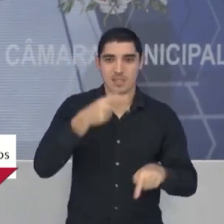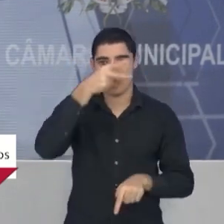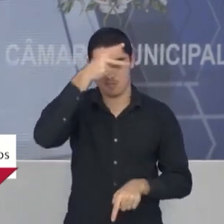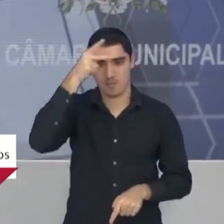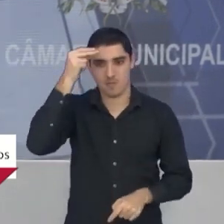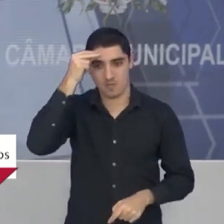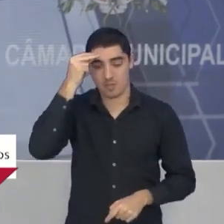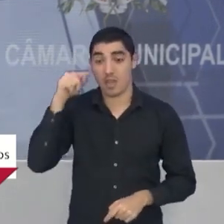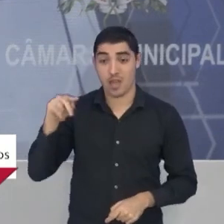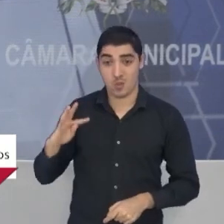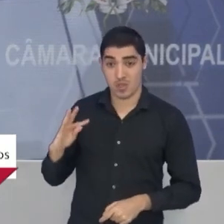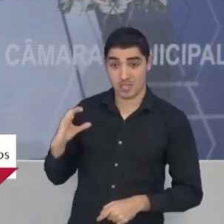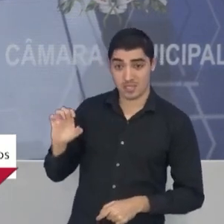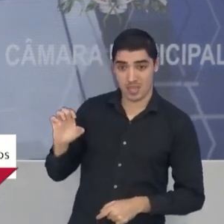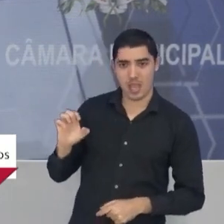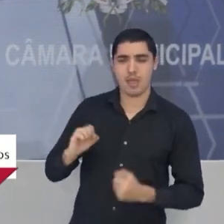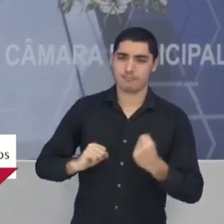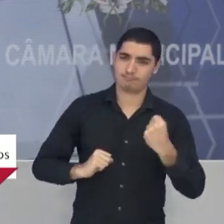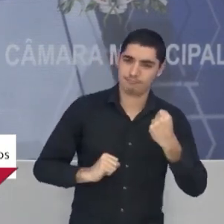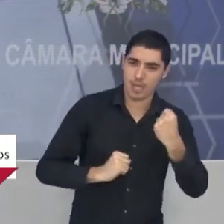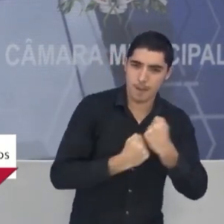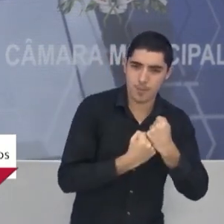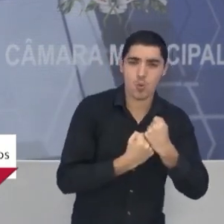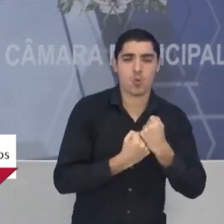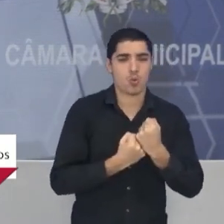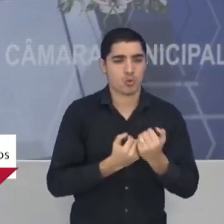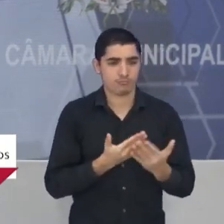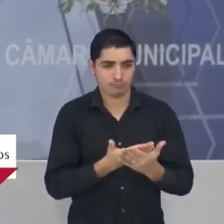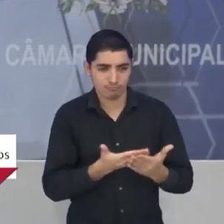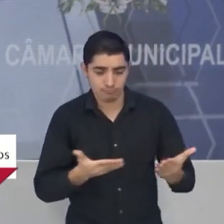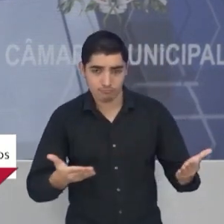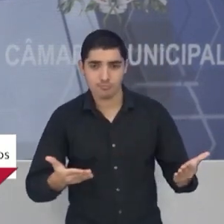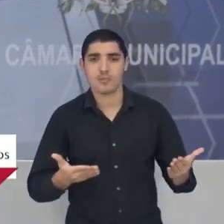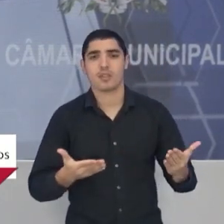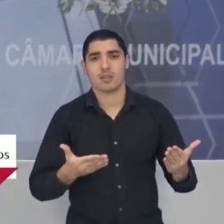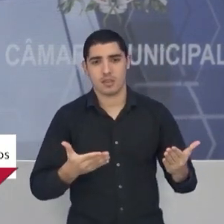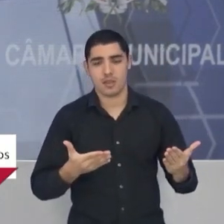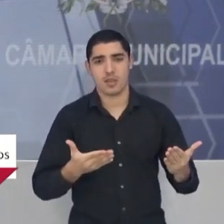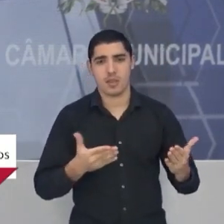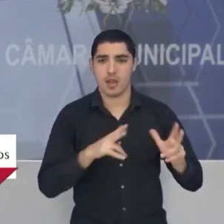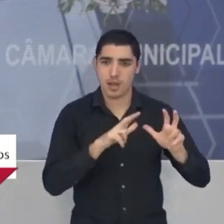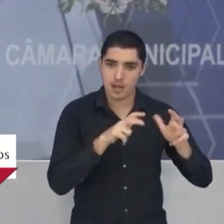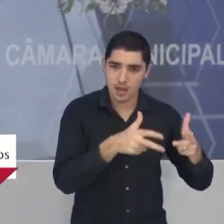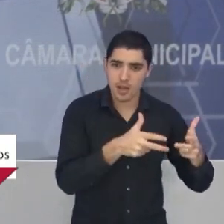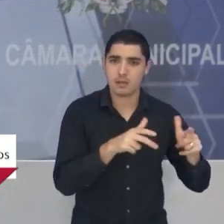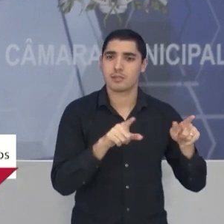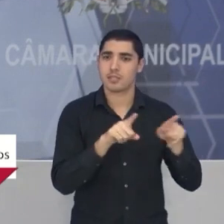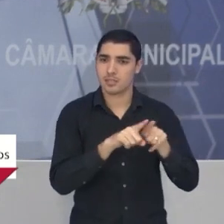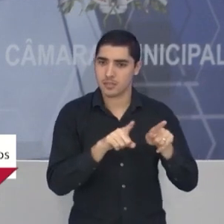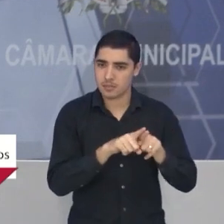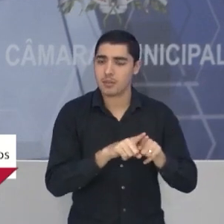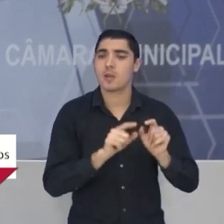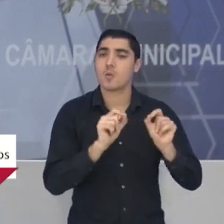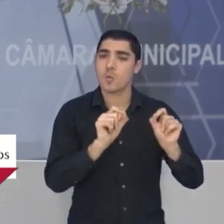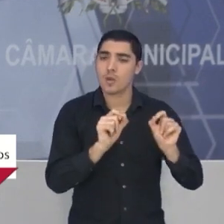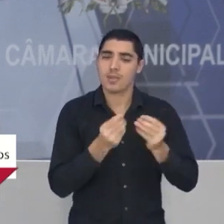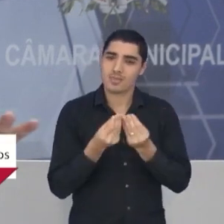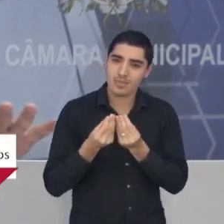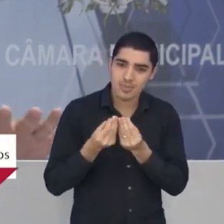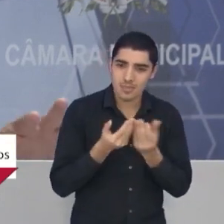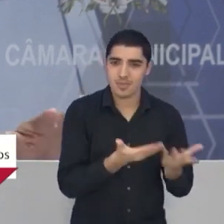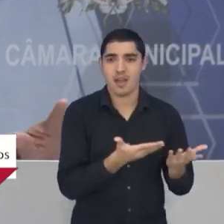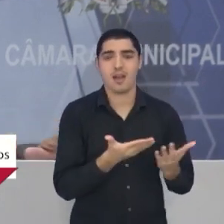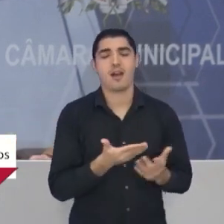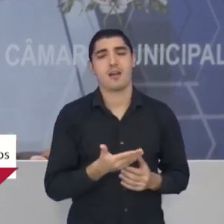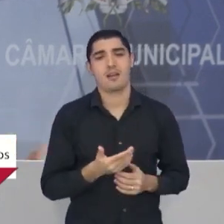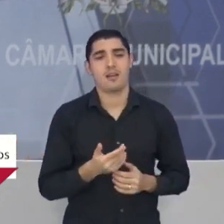apoio e de de apoiar O Poder Legislativo na sua missão de controle externo oferecendo em